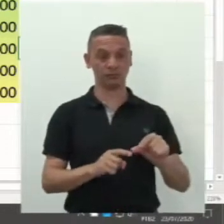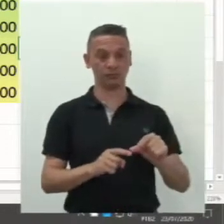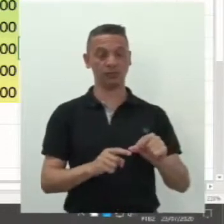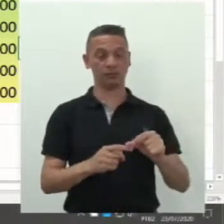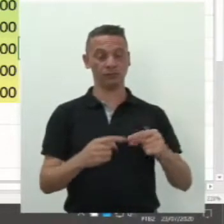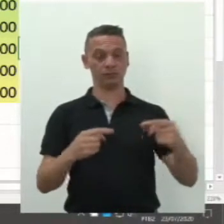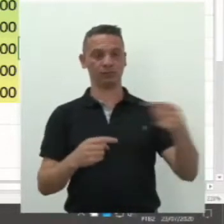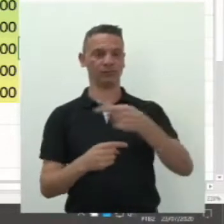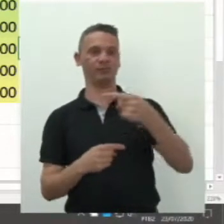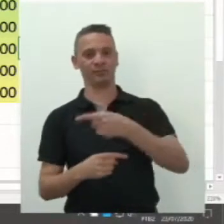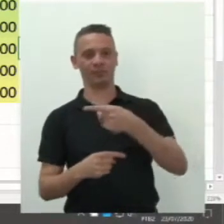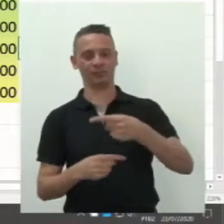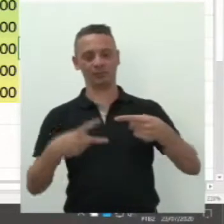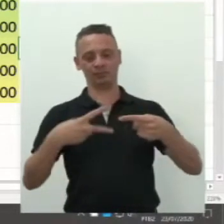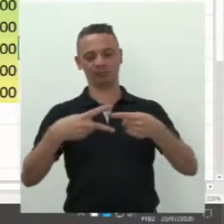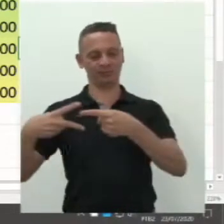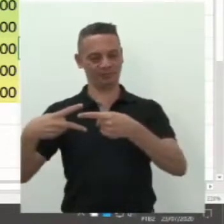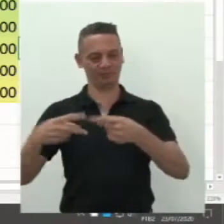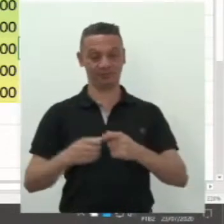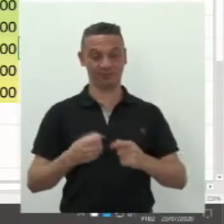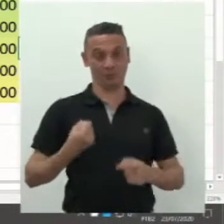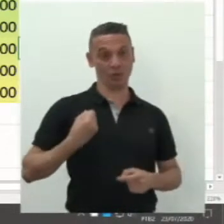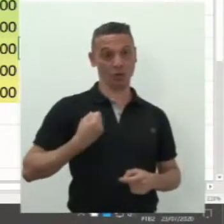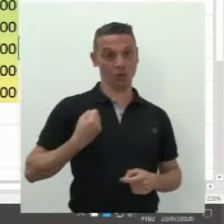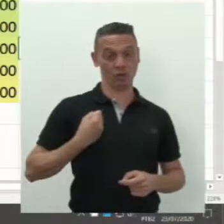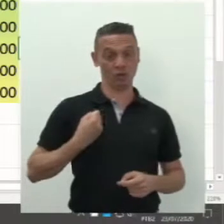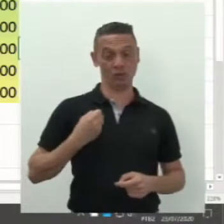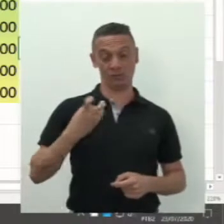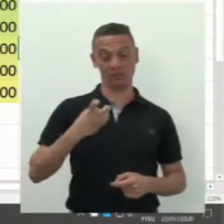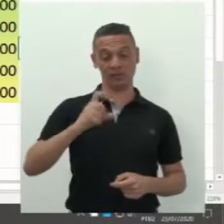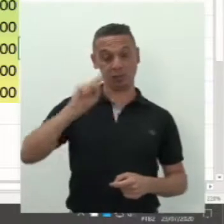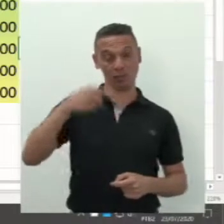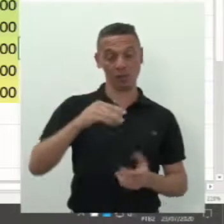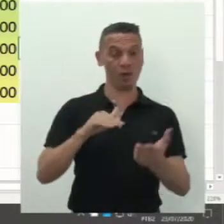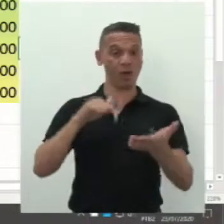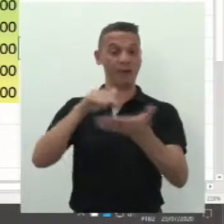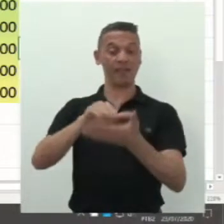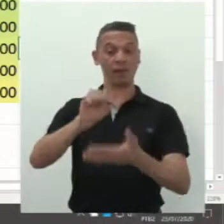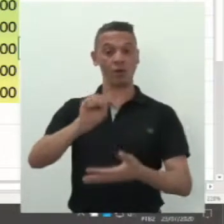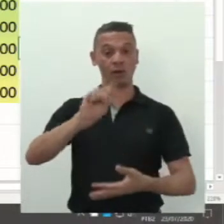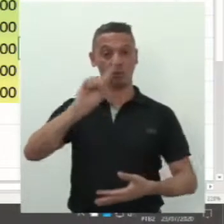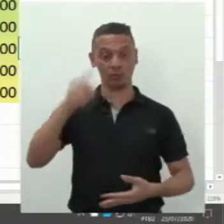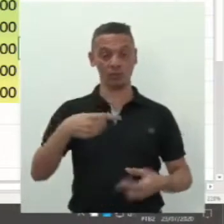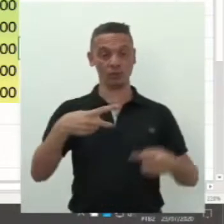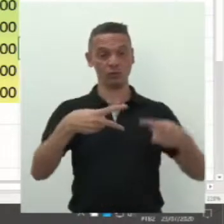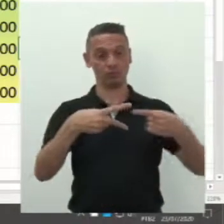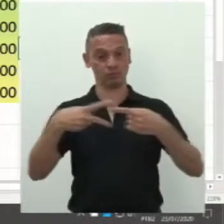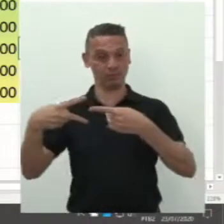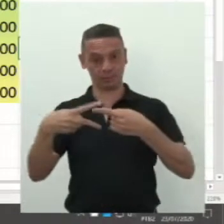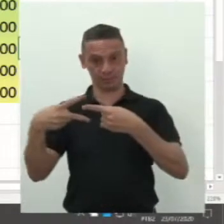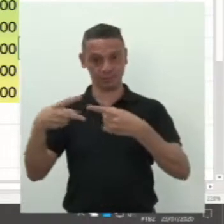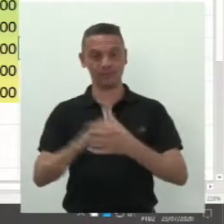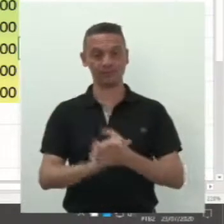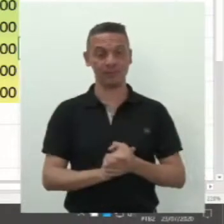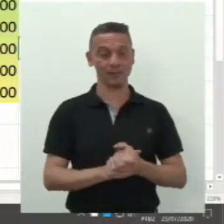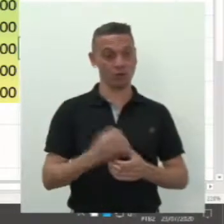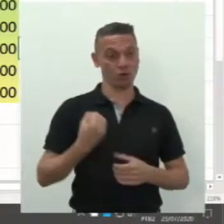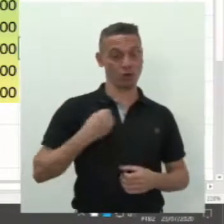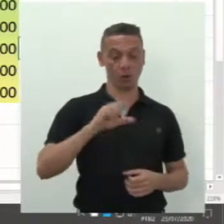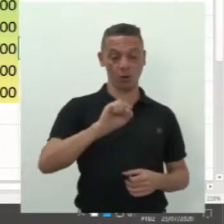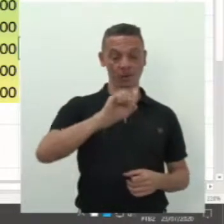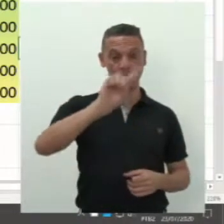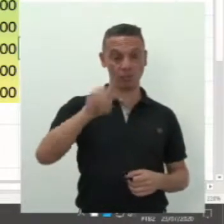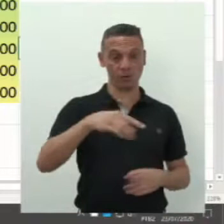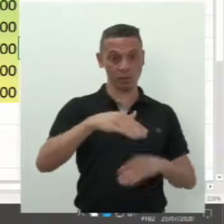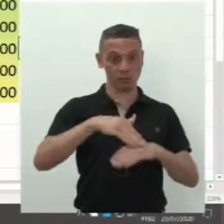lado. Os números que são acima, na verdade, de 5 a 8.000, ele tá com uma seta pro lado. Os números que são acima de 8.000, uma seta